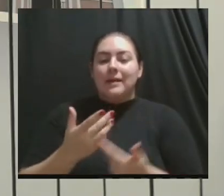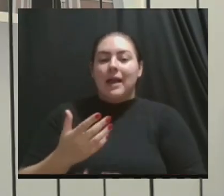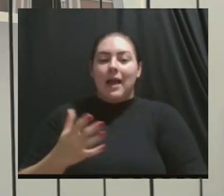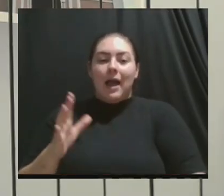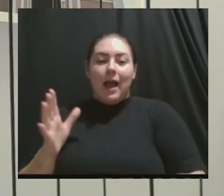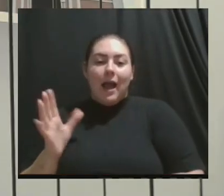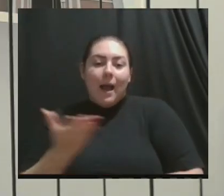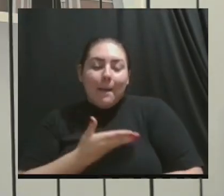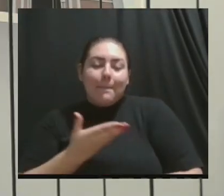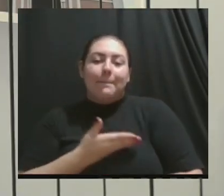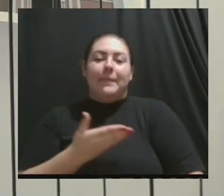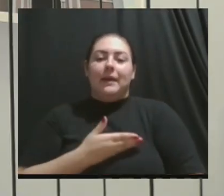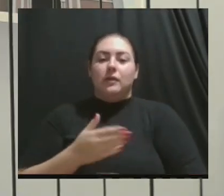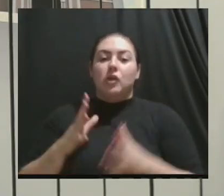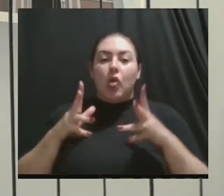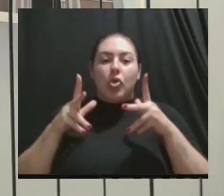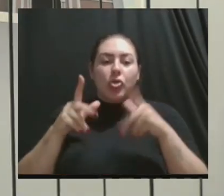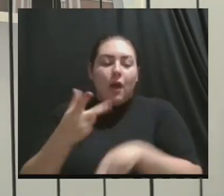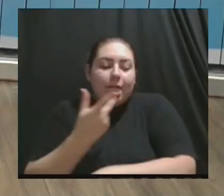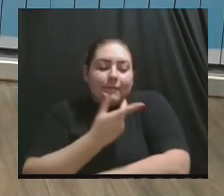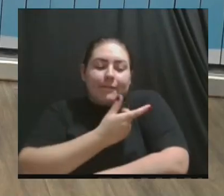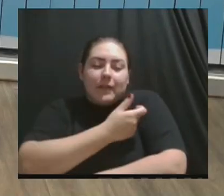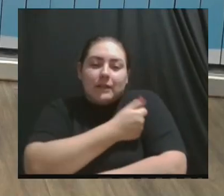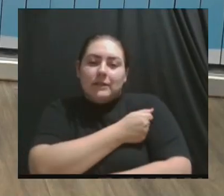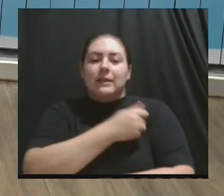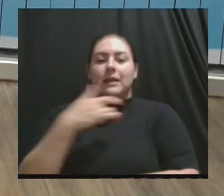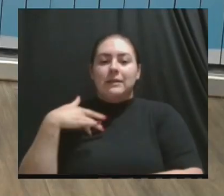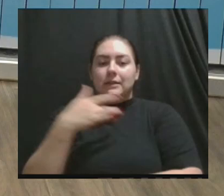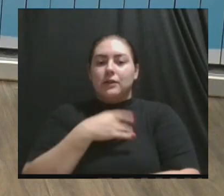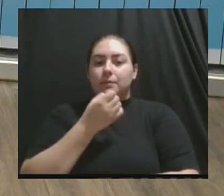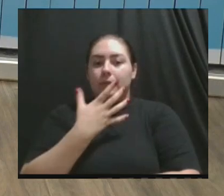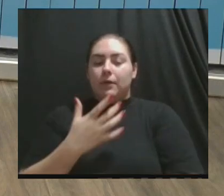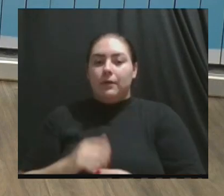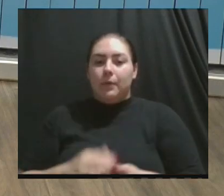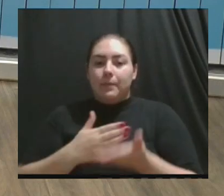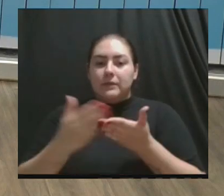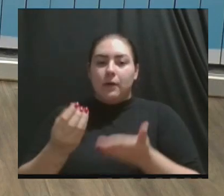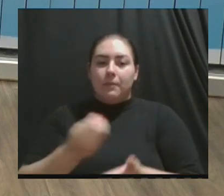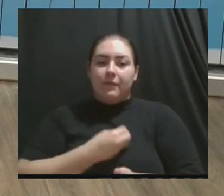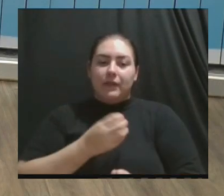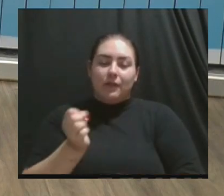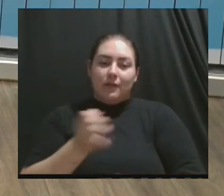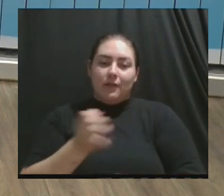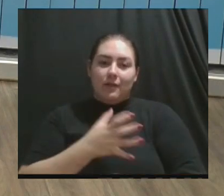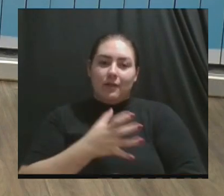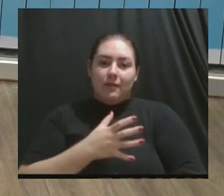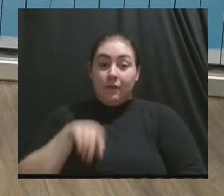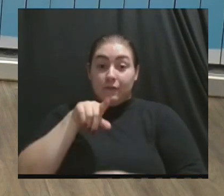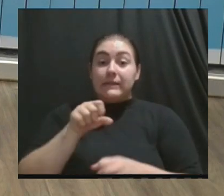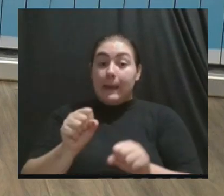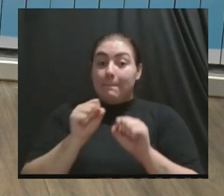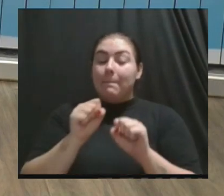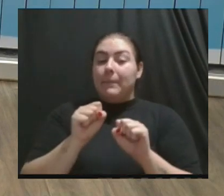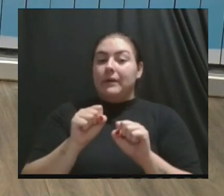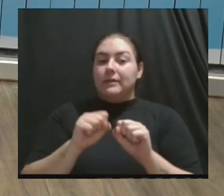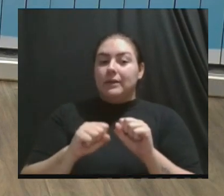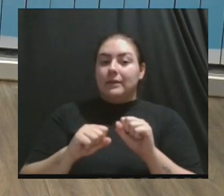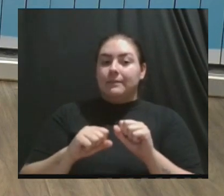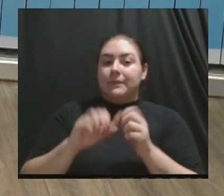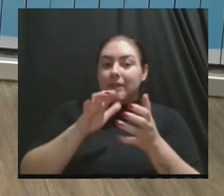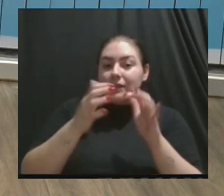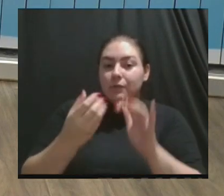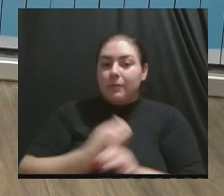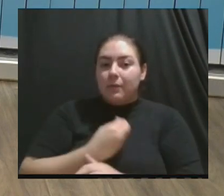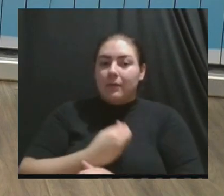pronto para começar uma nova história. E você pode transformar uma vida. Confira.